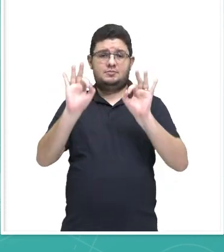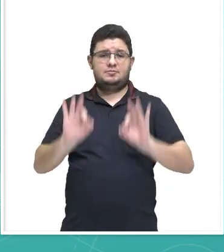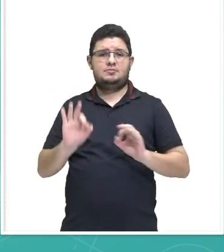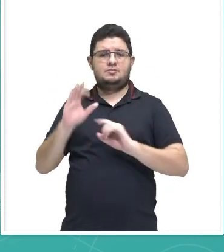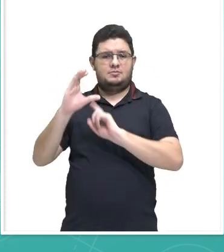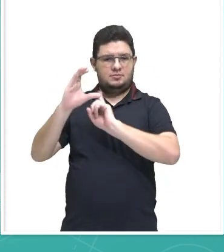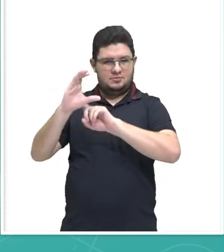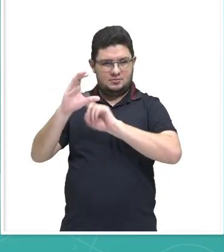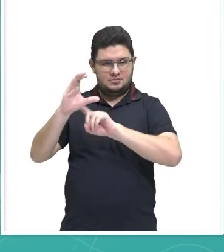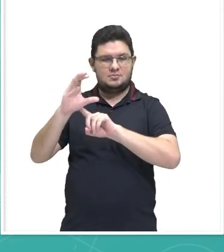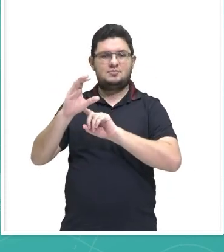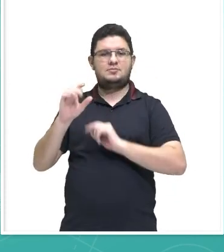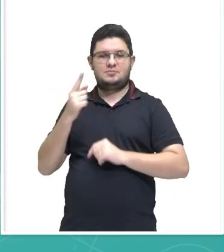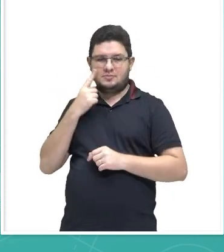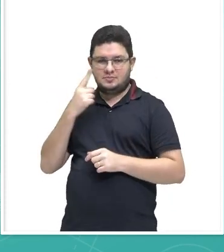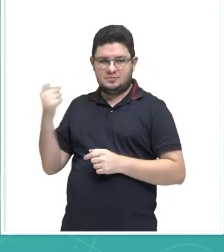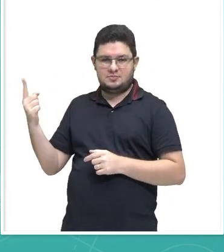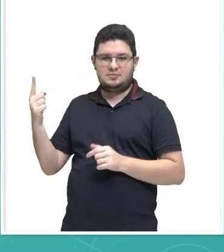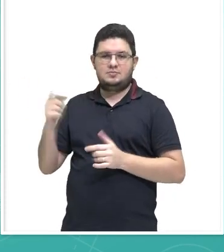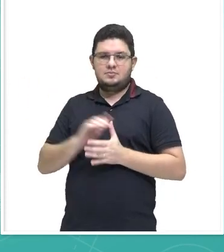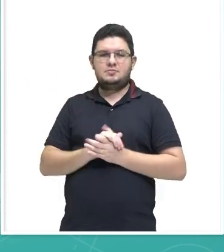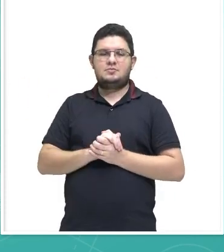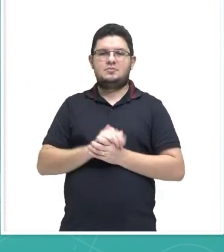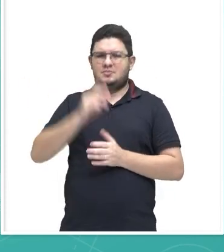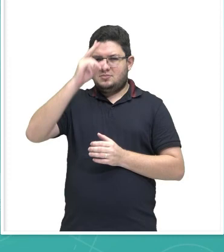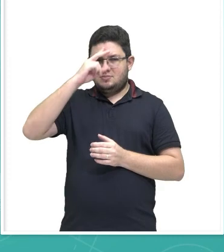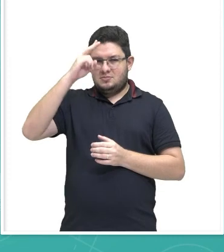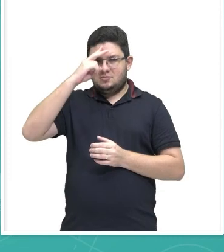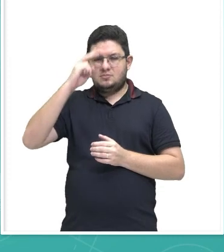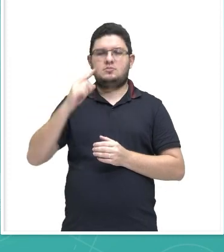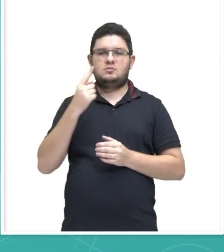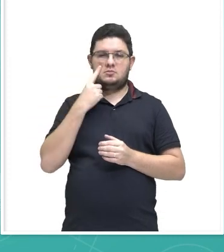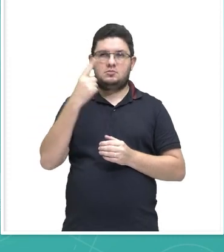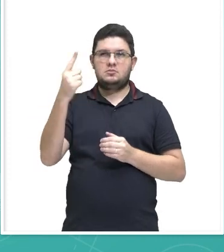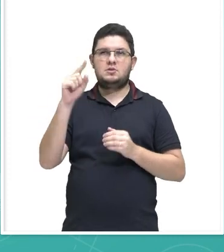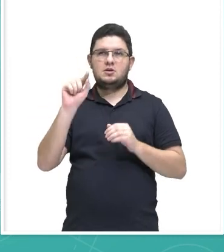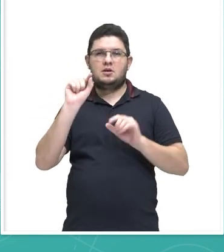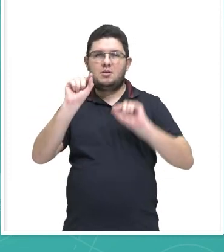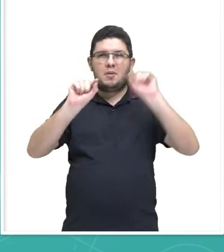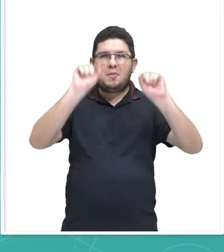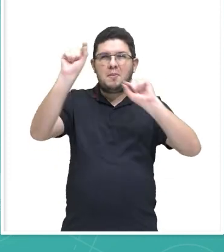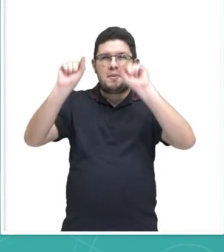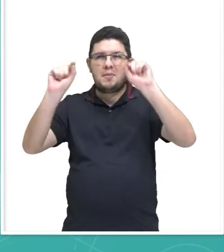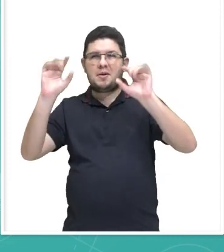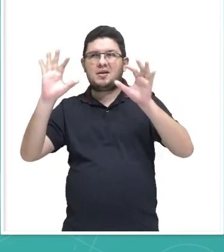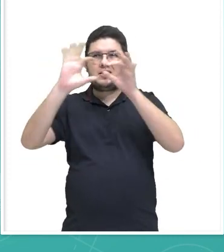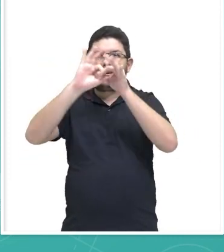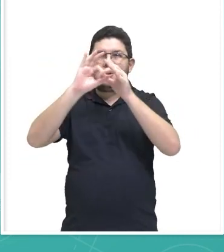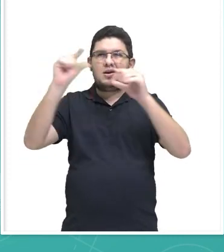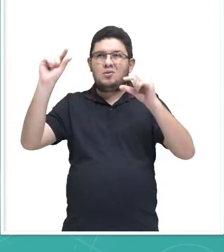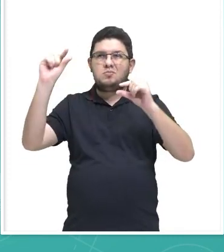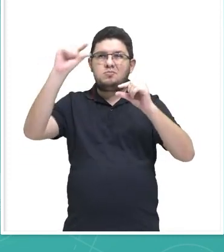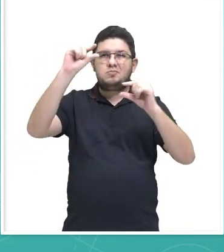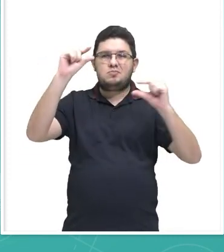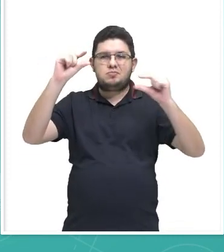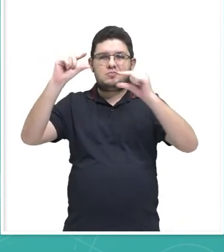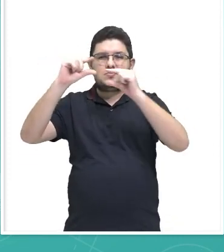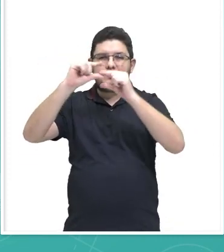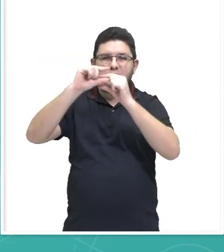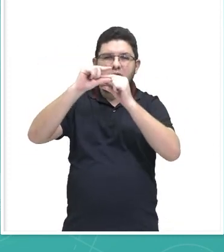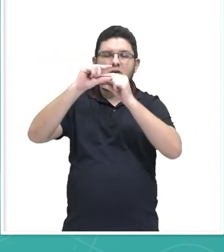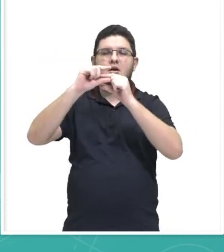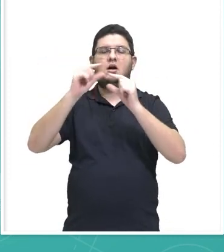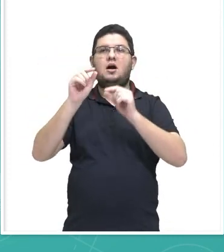o quebra-cabeça, que é aquela que eu mostrei para vocês que tinham várias pecinhas soltas, onde vocês têm que ajustar cada uma delas